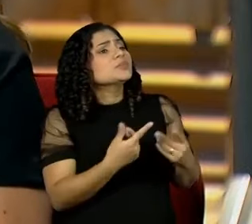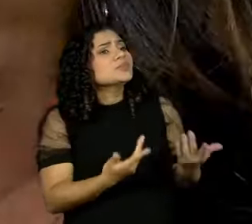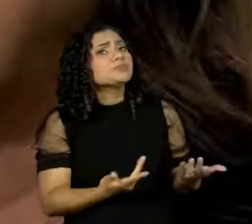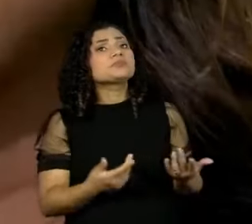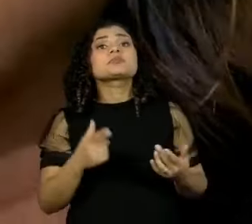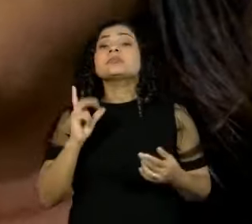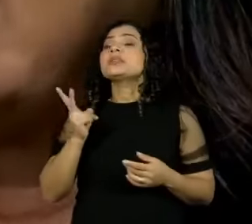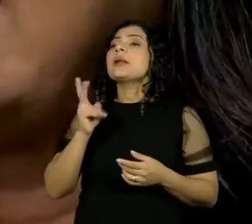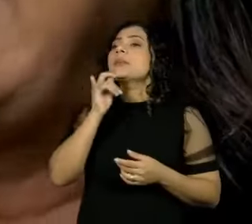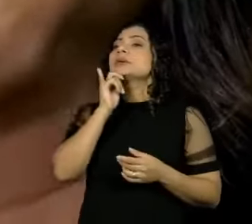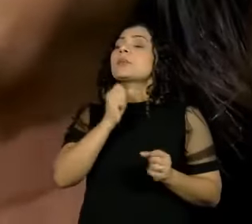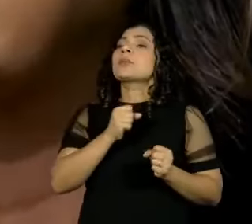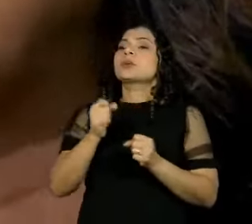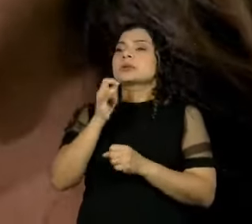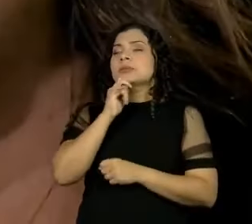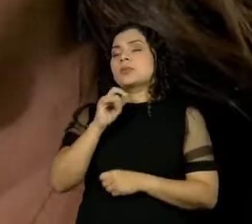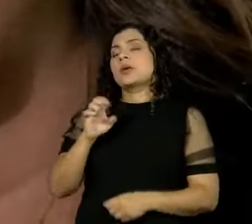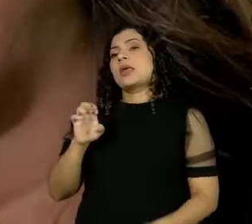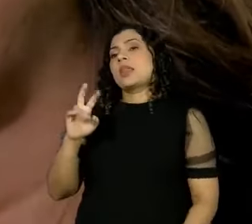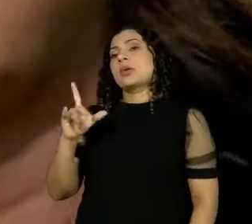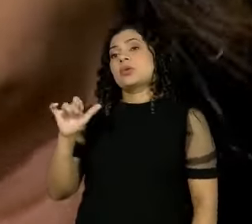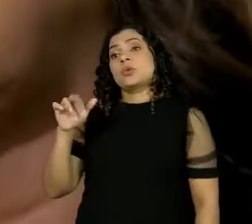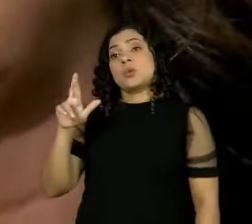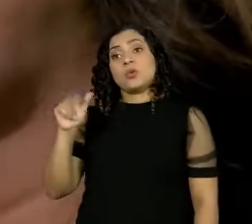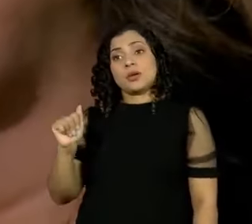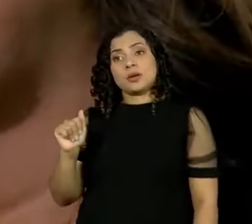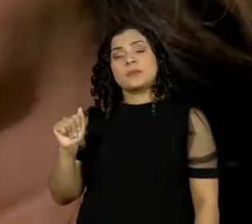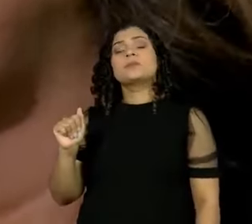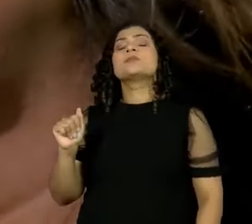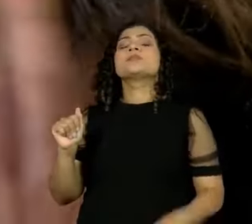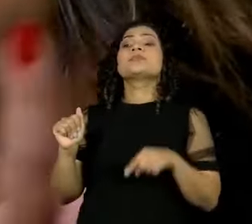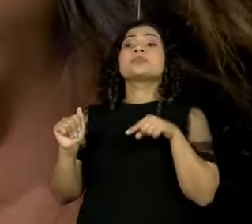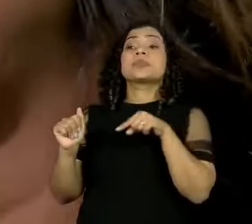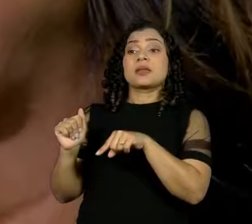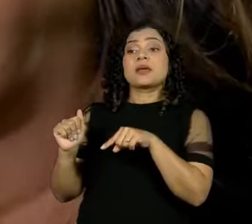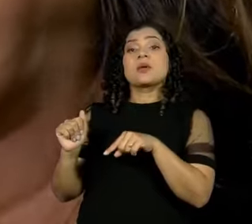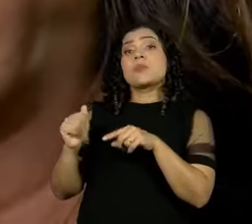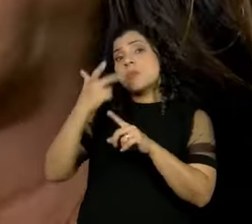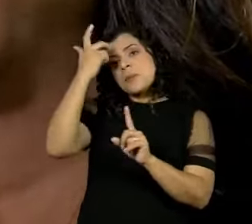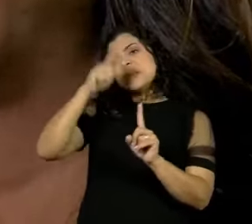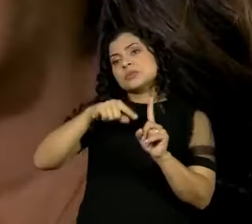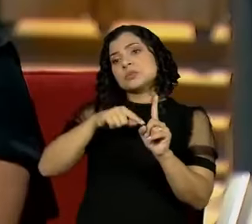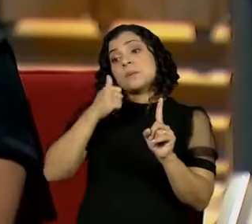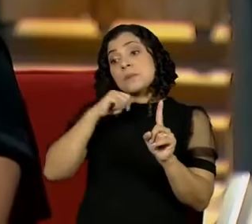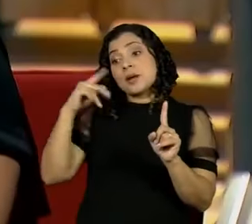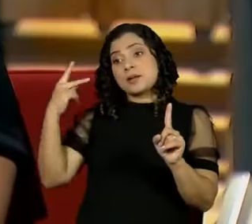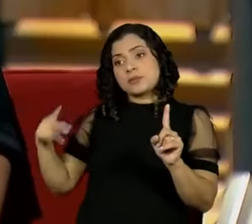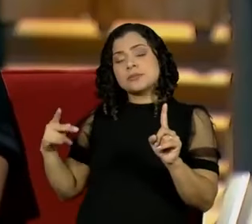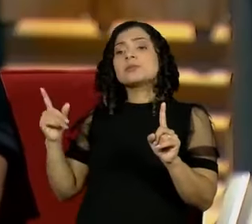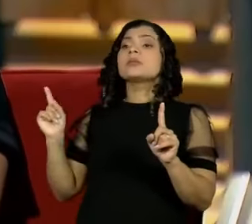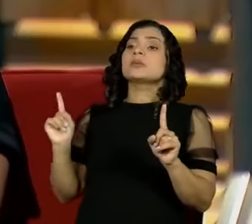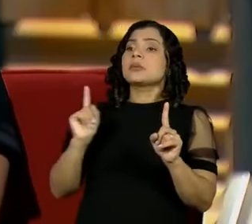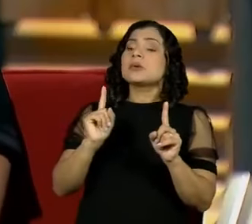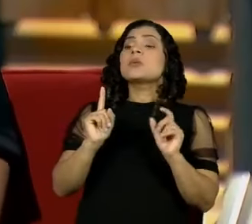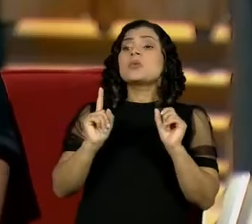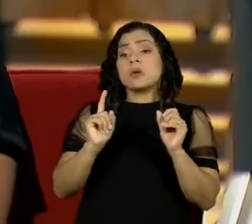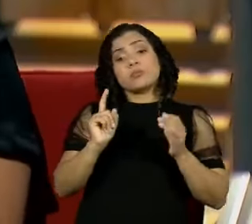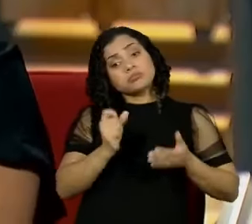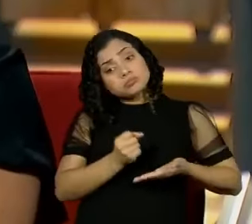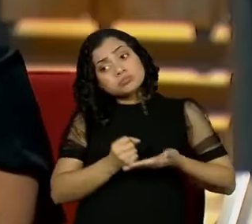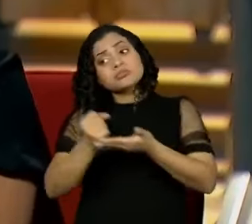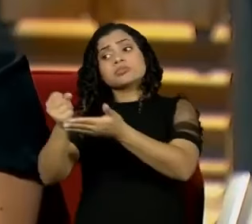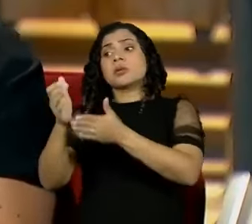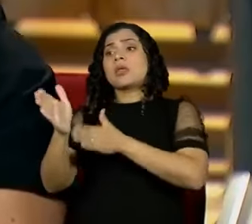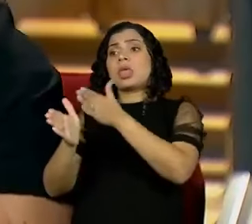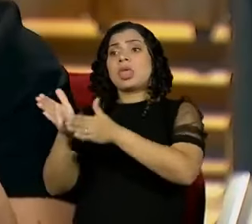exemplo a Leonora a mãe de de uma de um uma pessoa né ela foi mandada pro colônia pelo